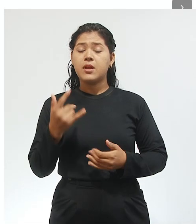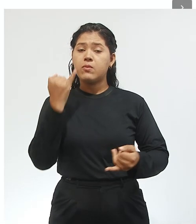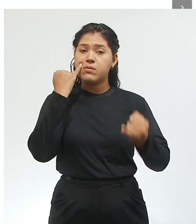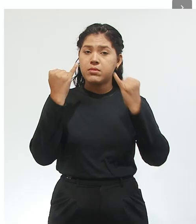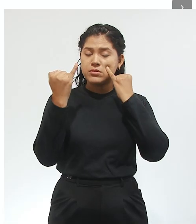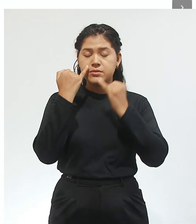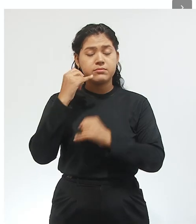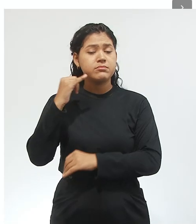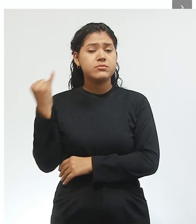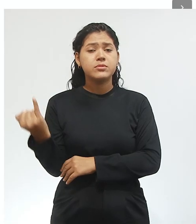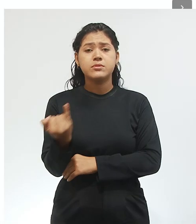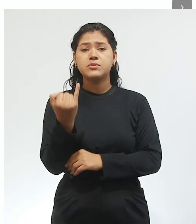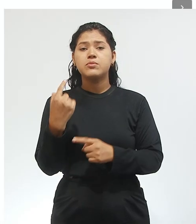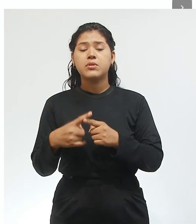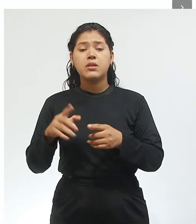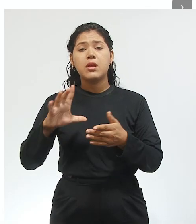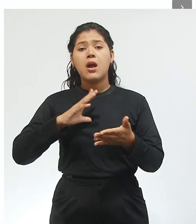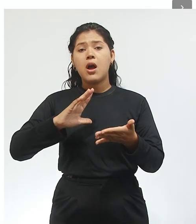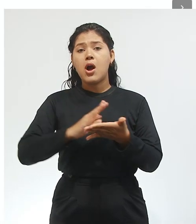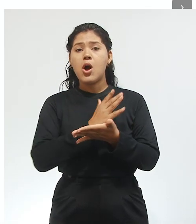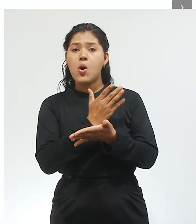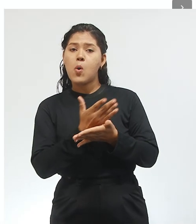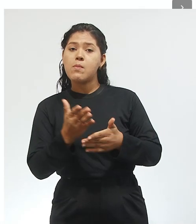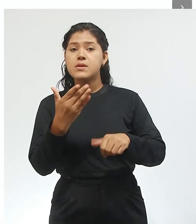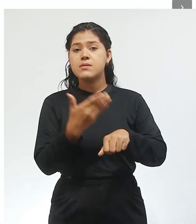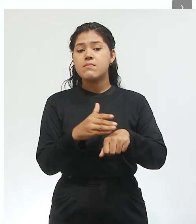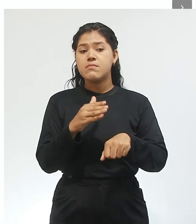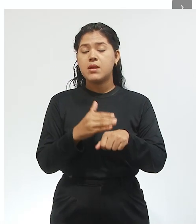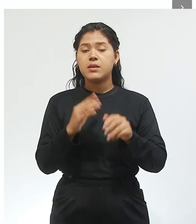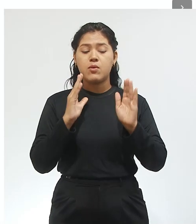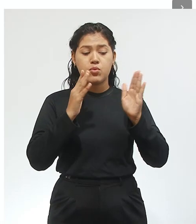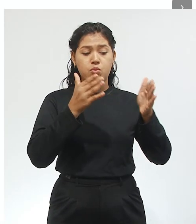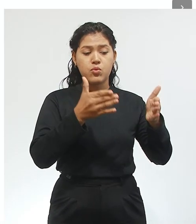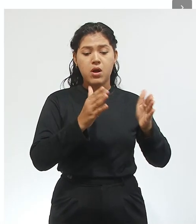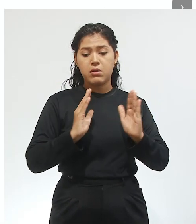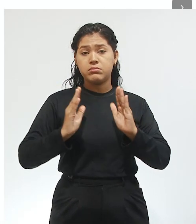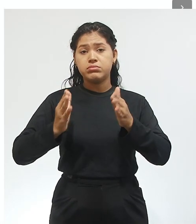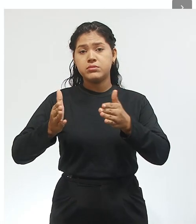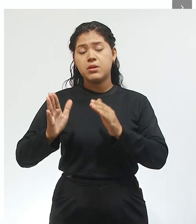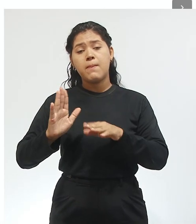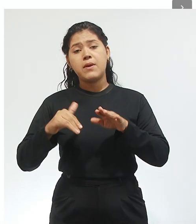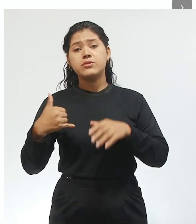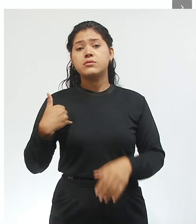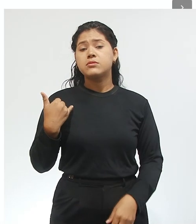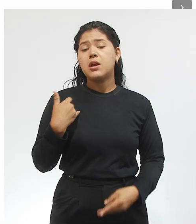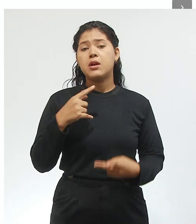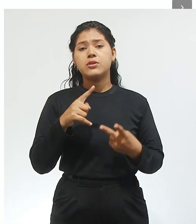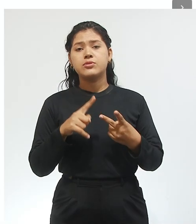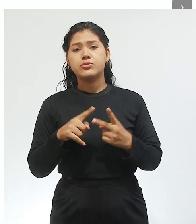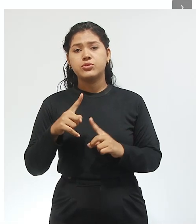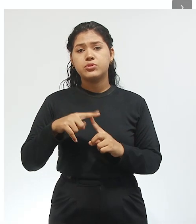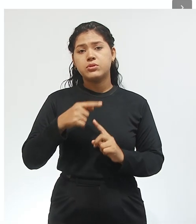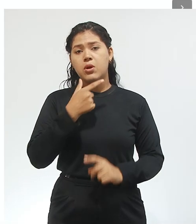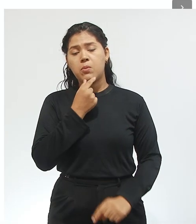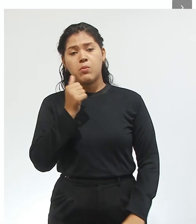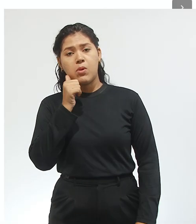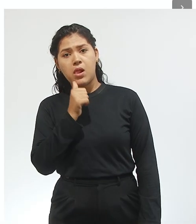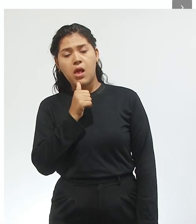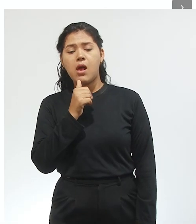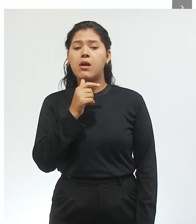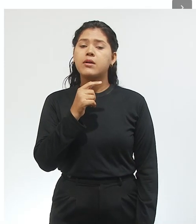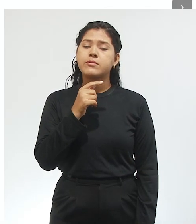dados bem importantes porque tem algumas ações que vão para determinada idade, para determinado sexo, né? Como a gente comentou aqui, os